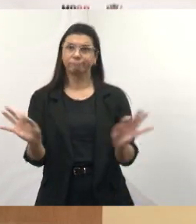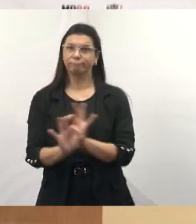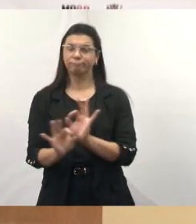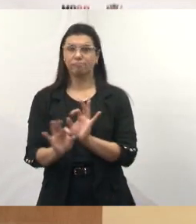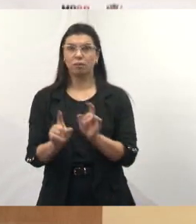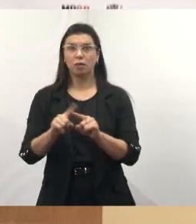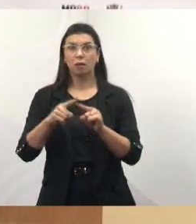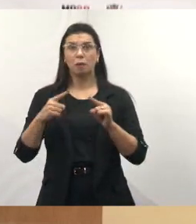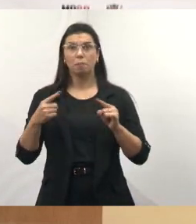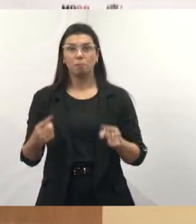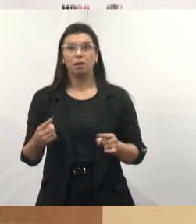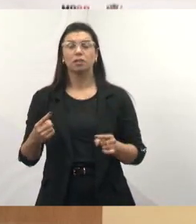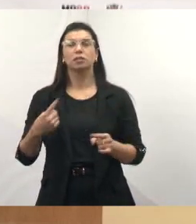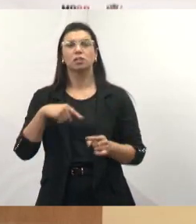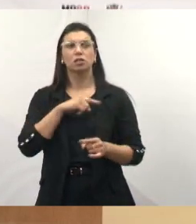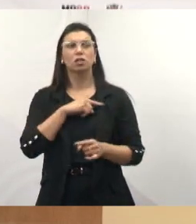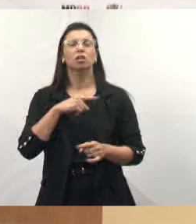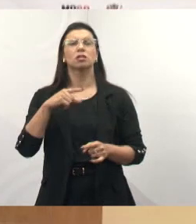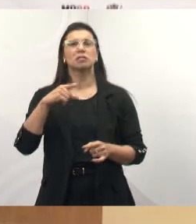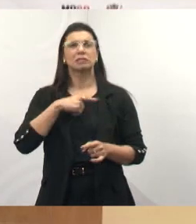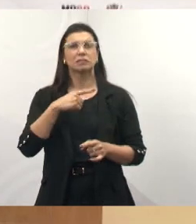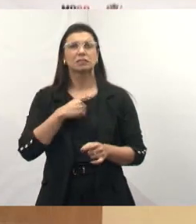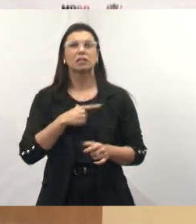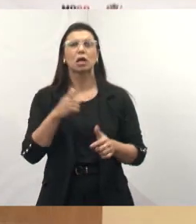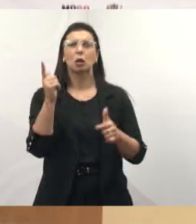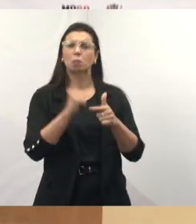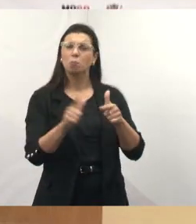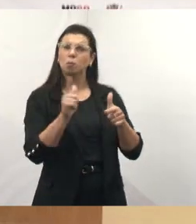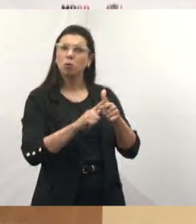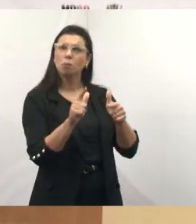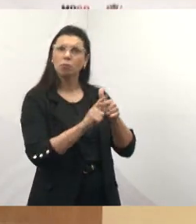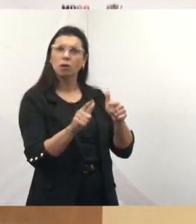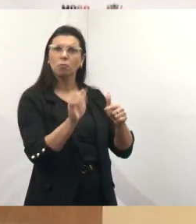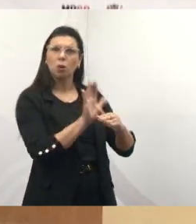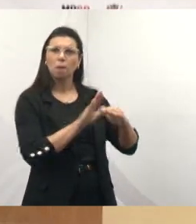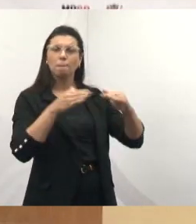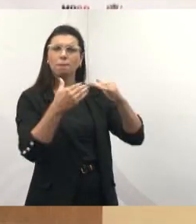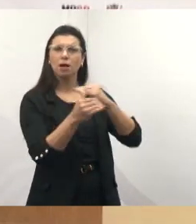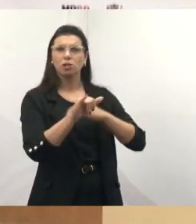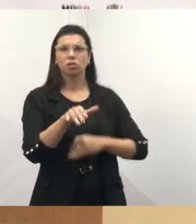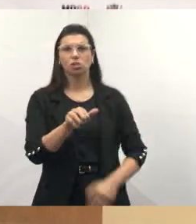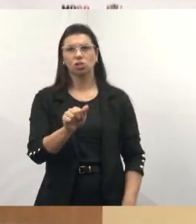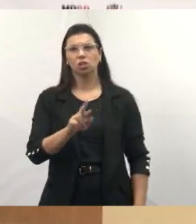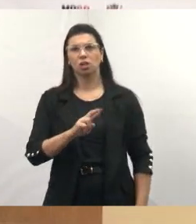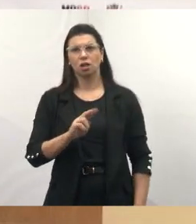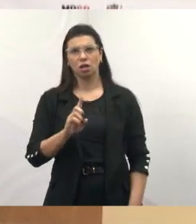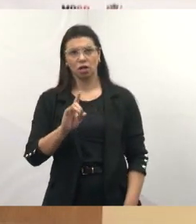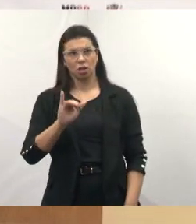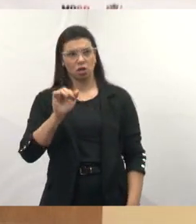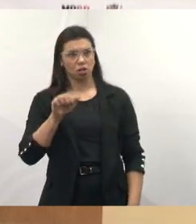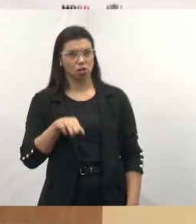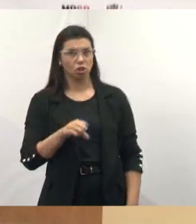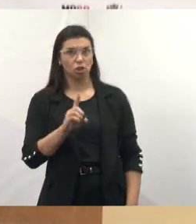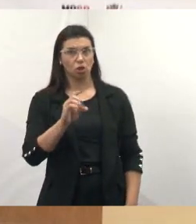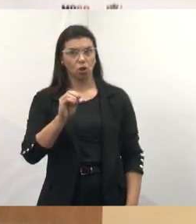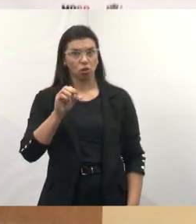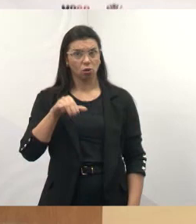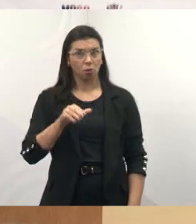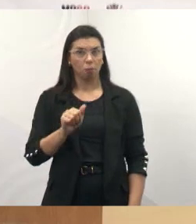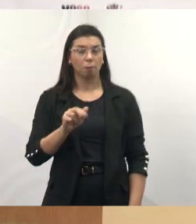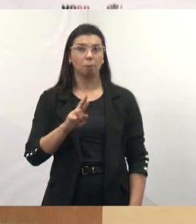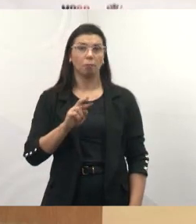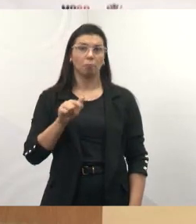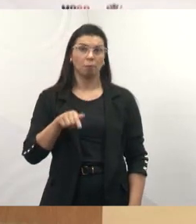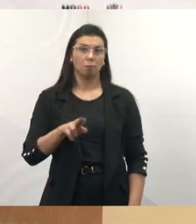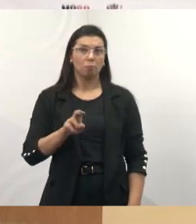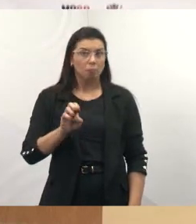relação ao Jardim do Marquês, que ficou por décadas sem que ninguém tomasse conta. Então, ele foi lá, fez a parte